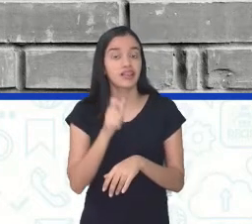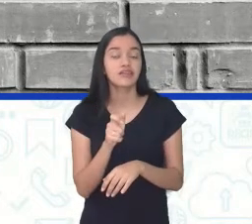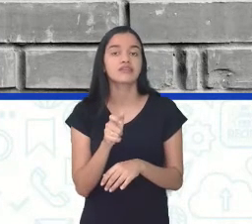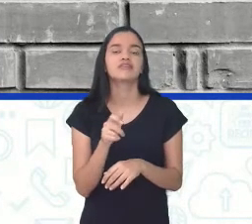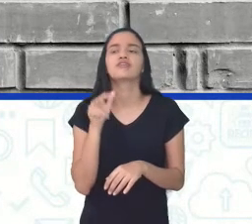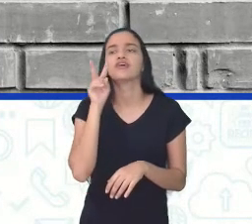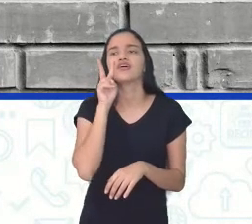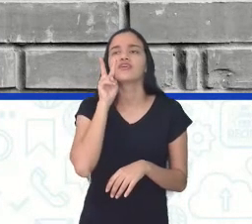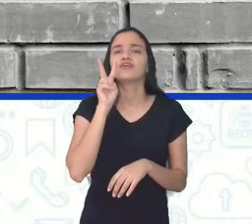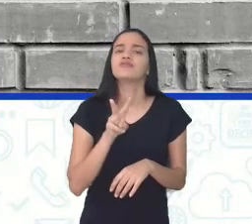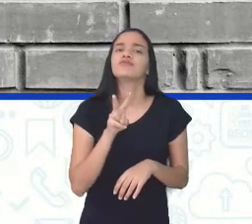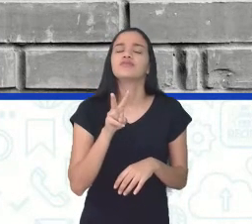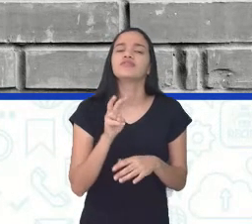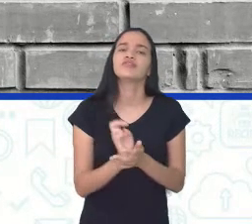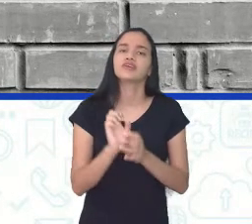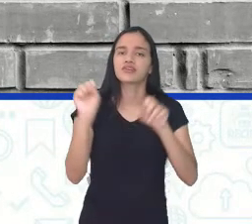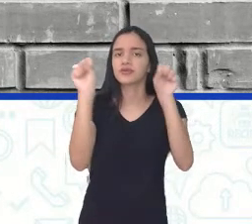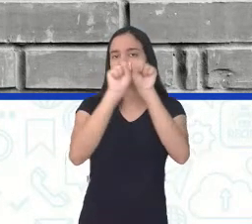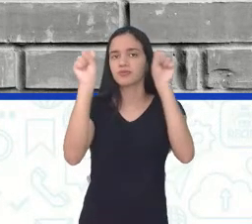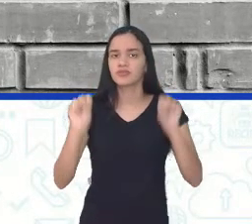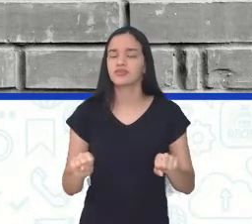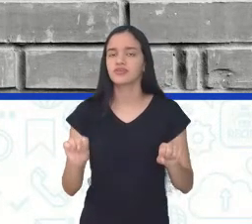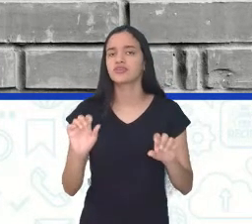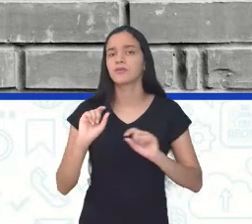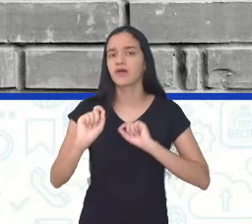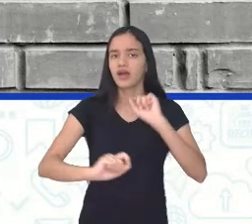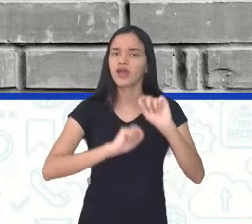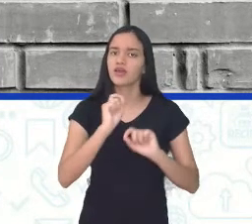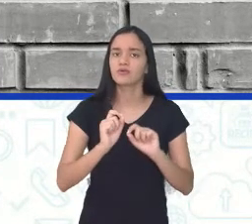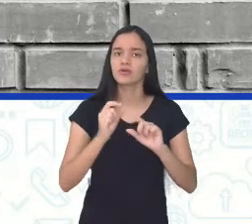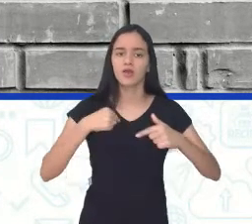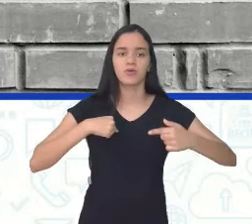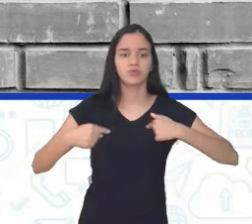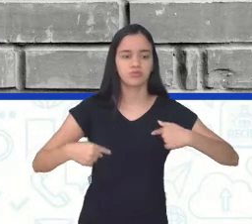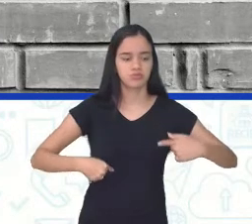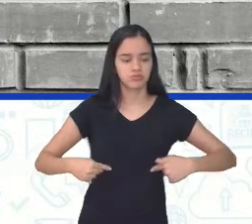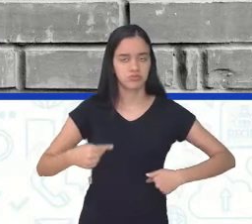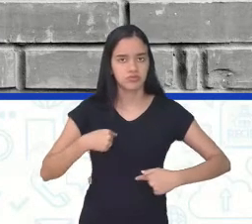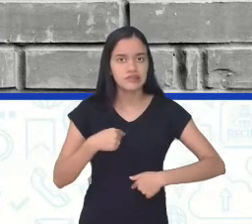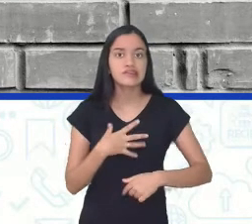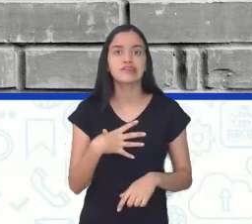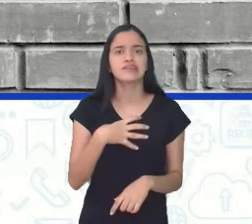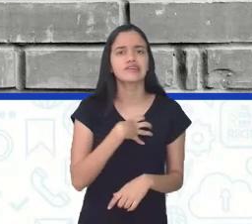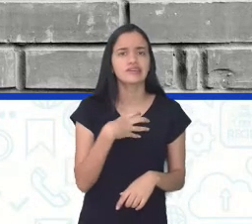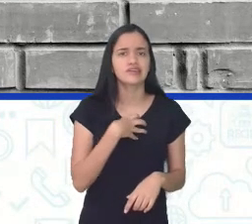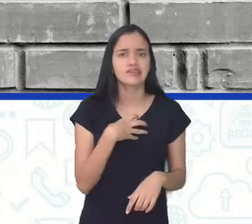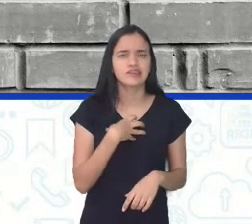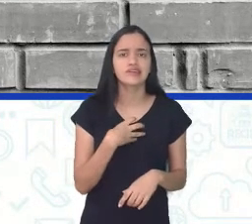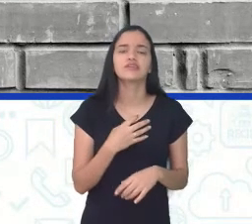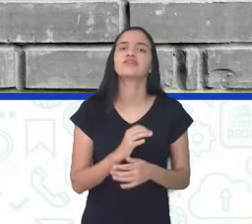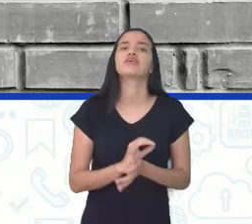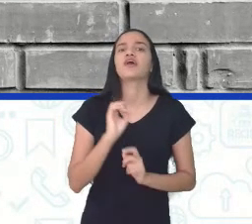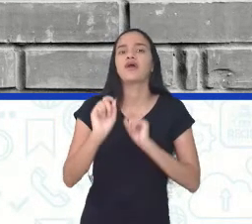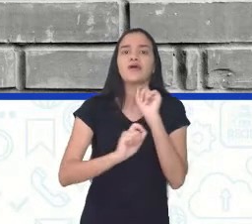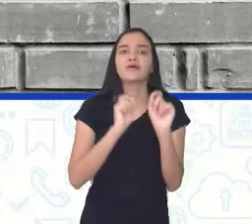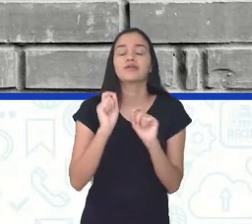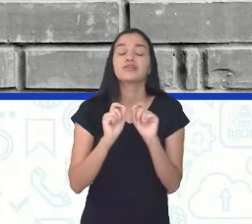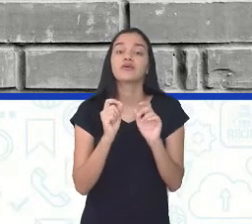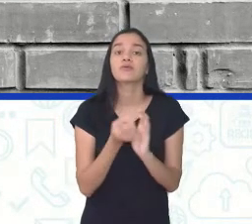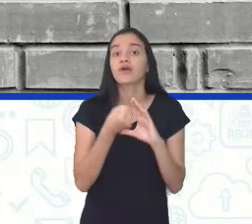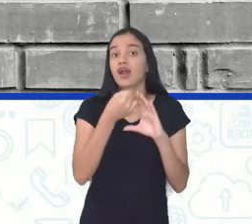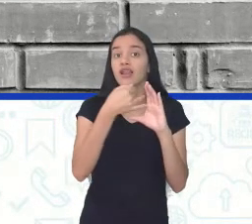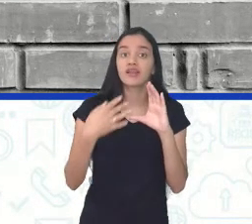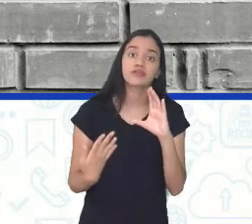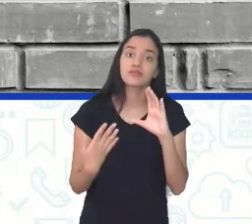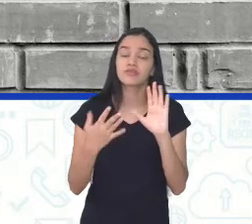gente vê que esse sistema sensorial, ele é composto pelos órgãos dos sentidos. E esses órgãos dos sentidos estão classificados aqui,